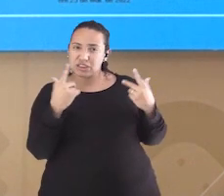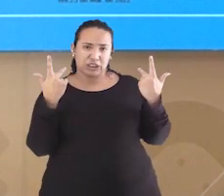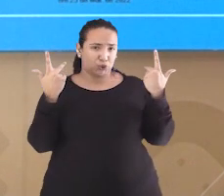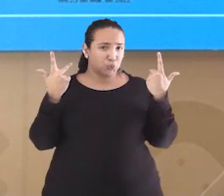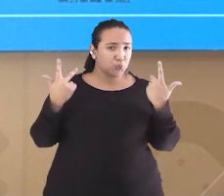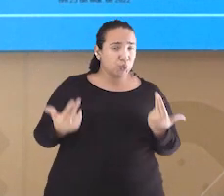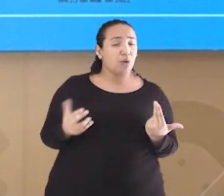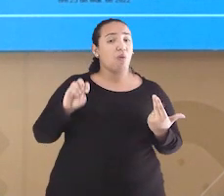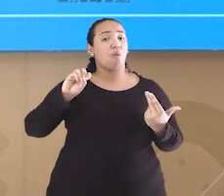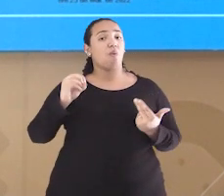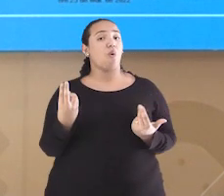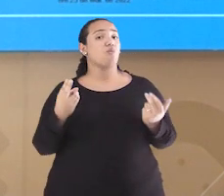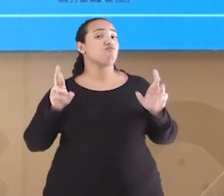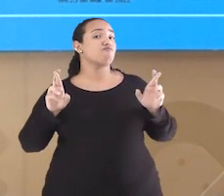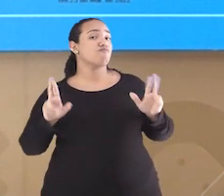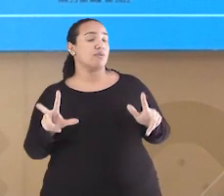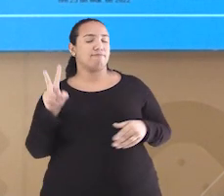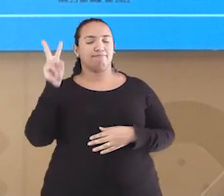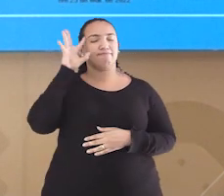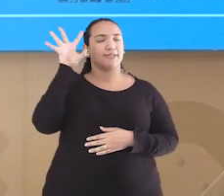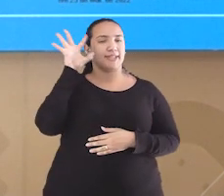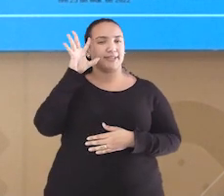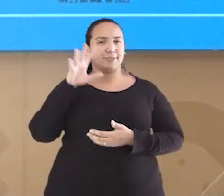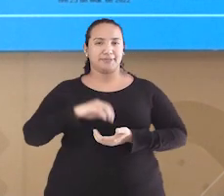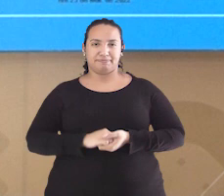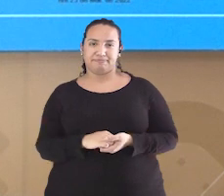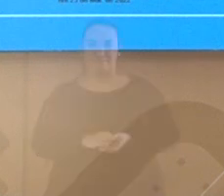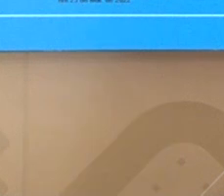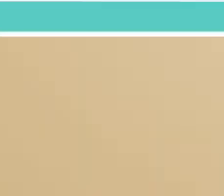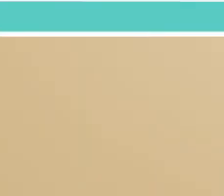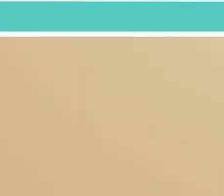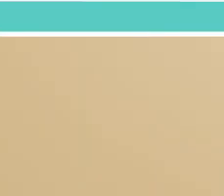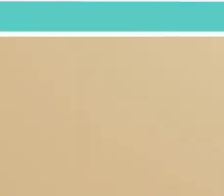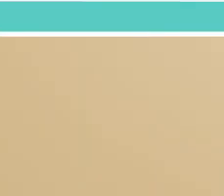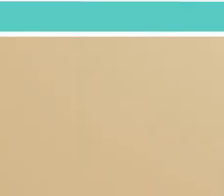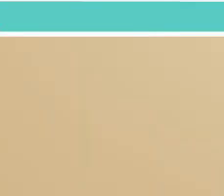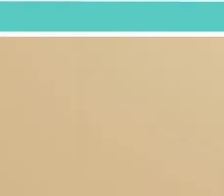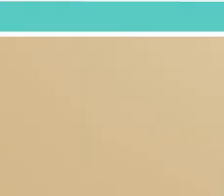forma igual ou diferente? Pensem um pouquinho aí em casa.